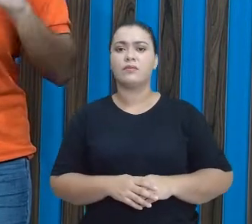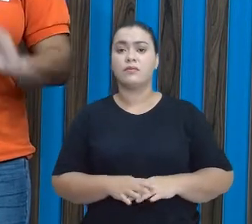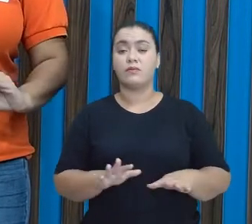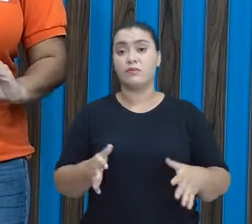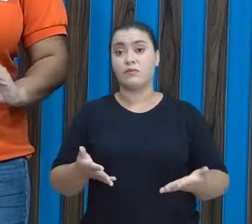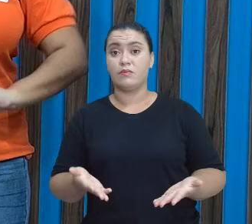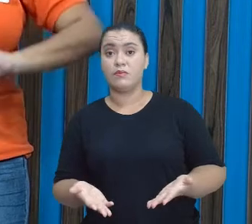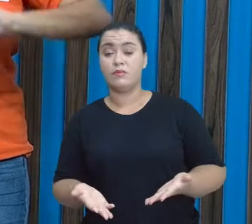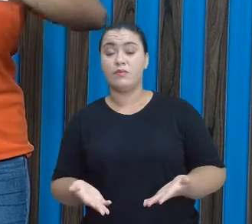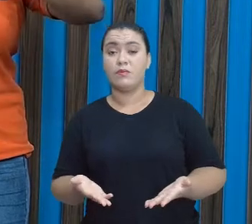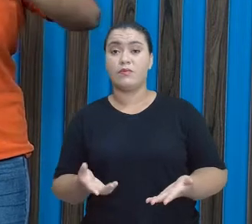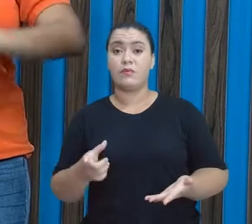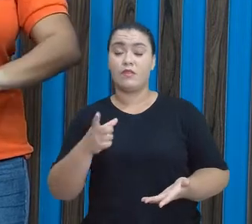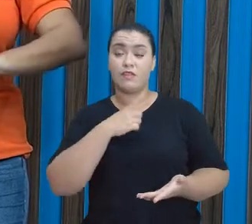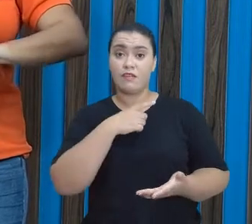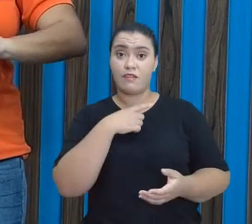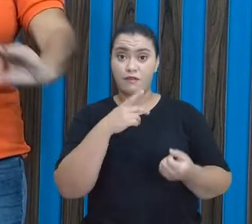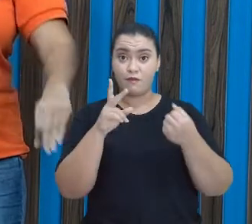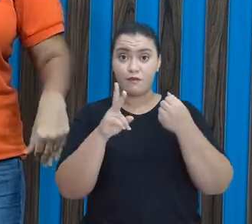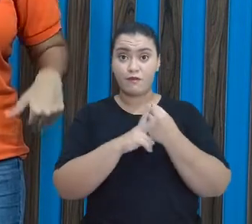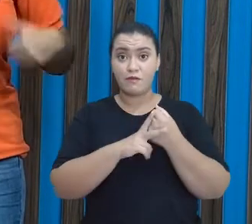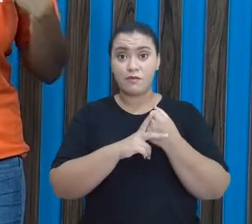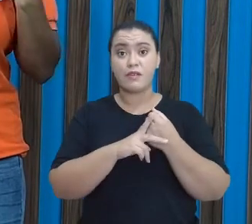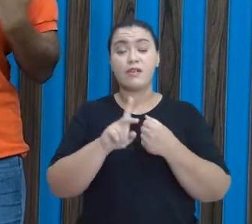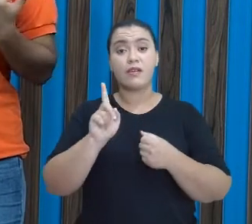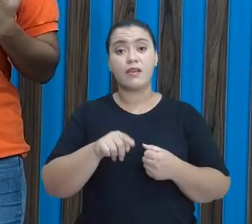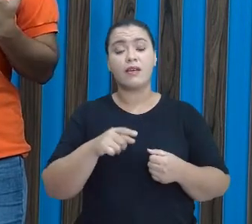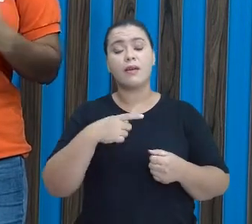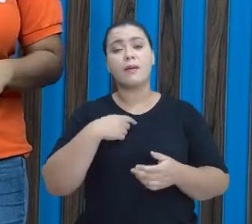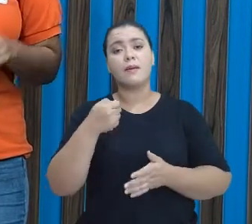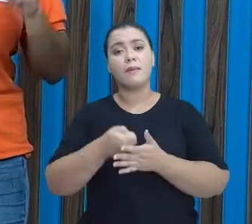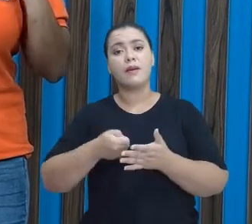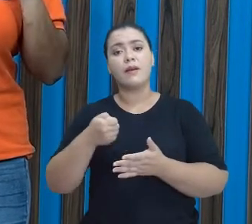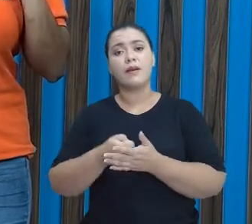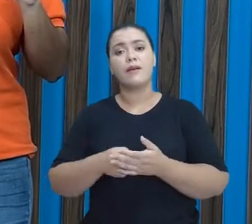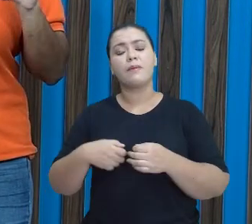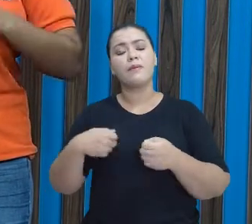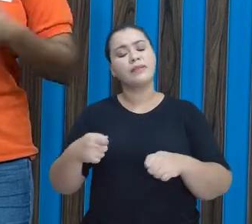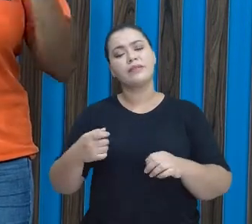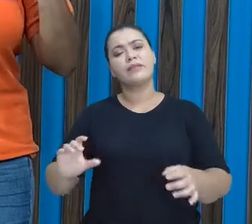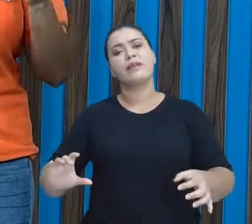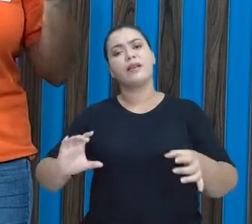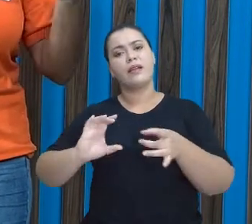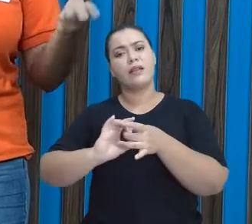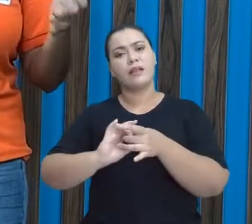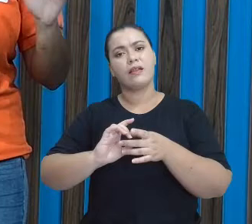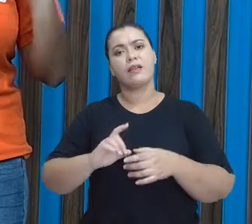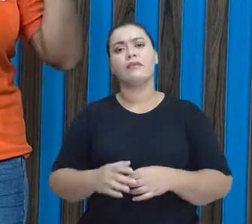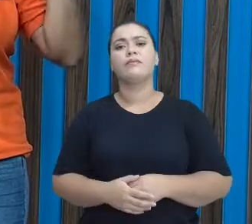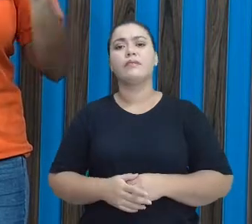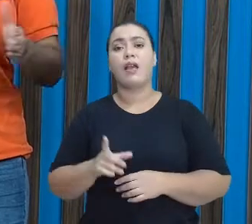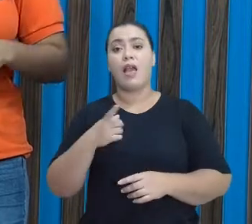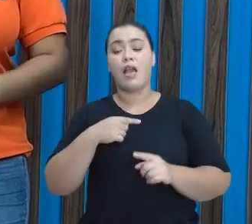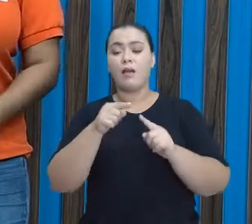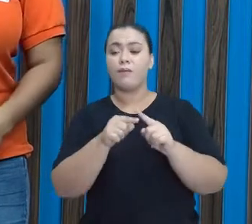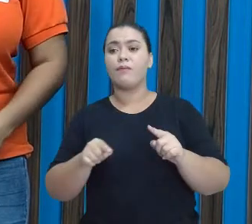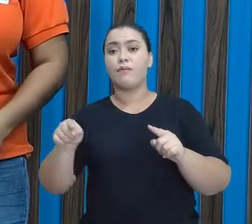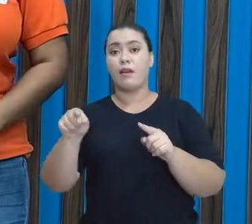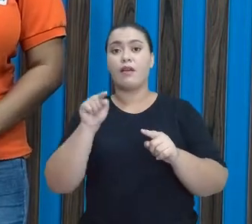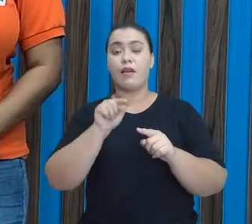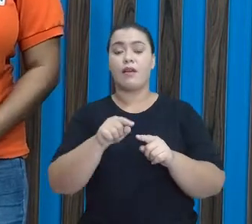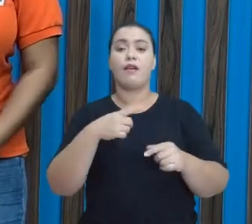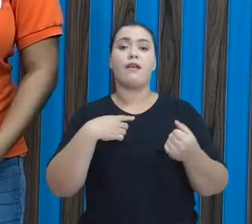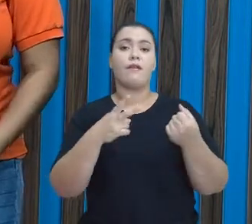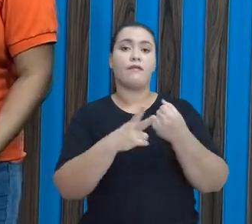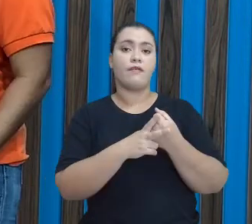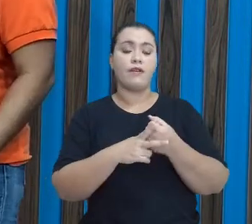vai ser um verbo que vai exigir uma ligação, uma ponte entre o verbo e o seu